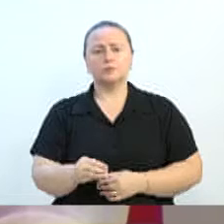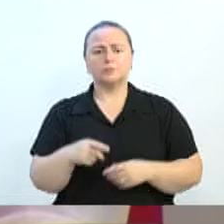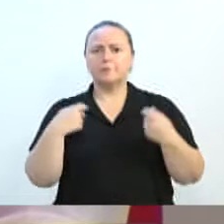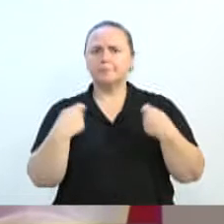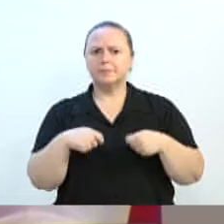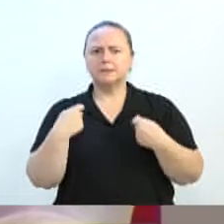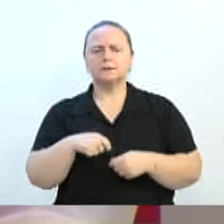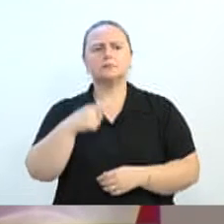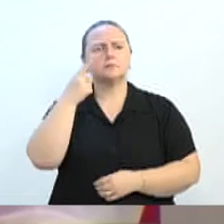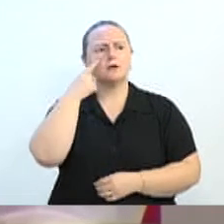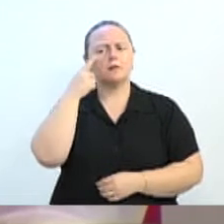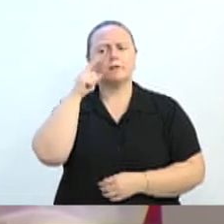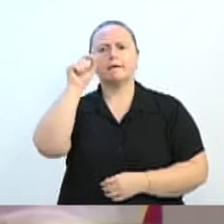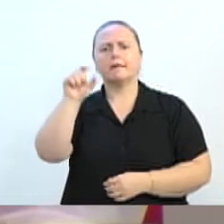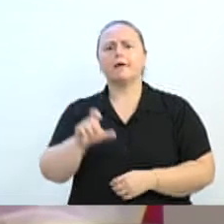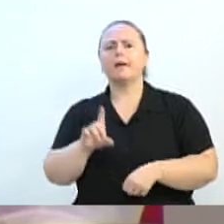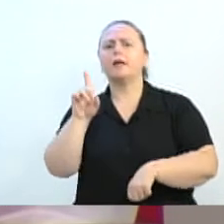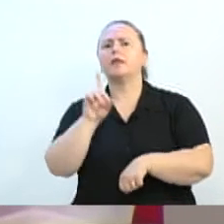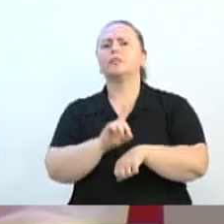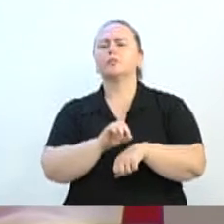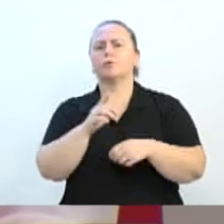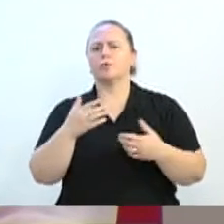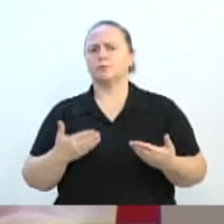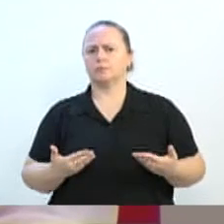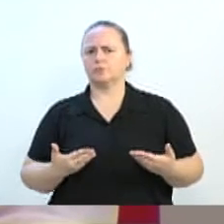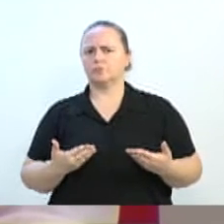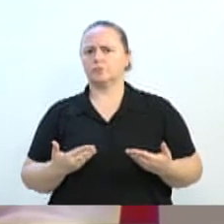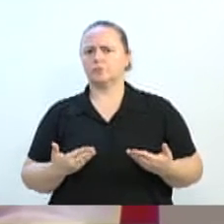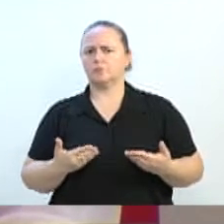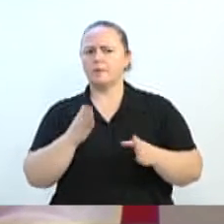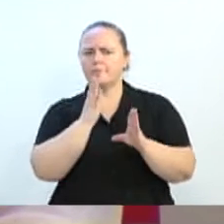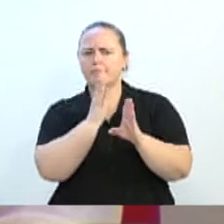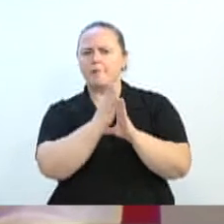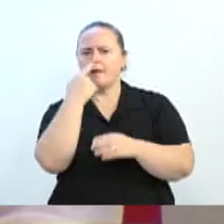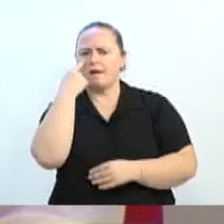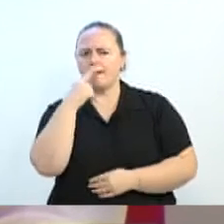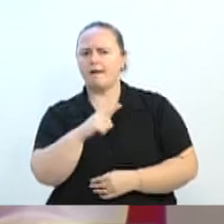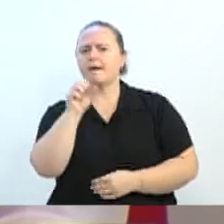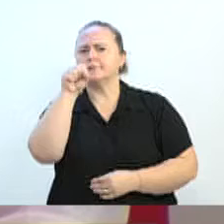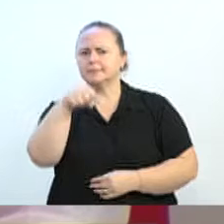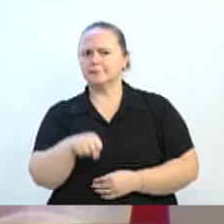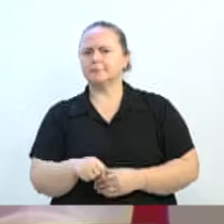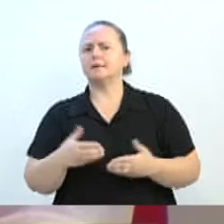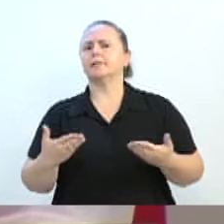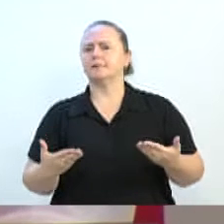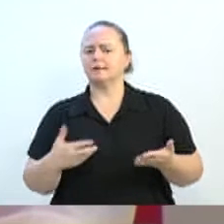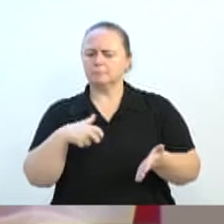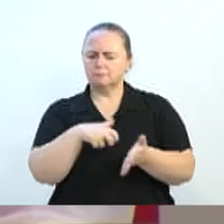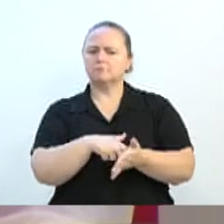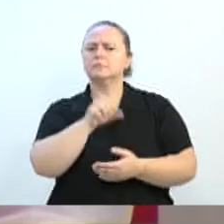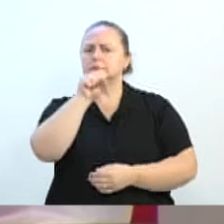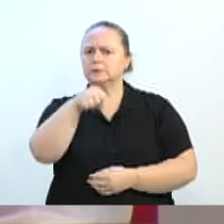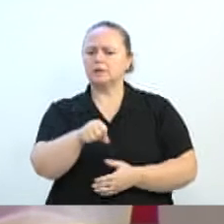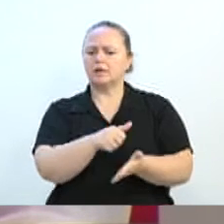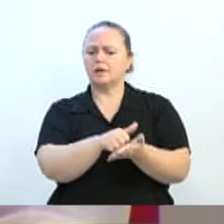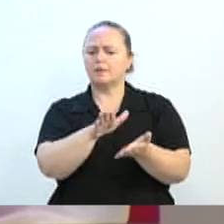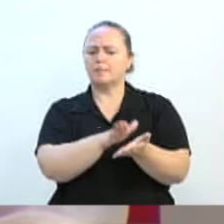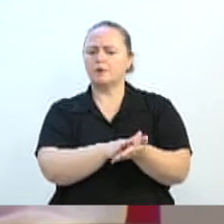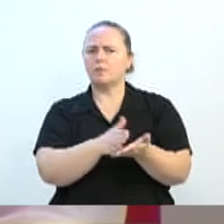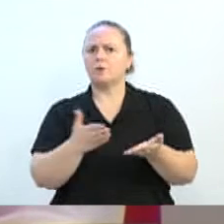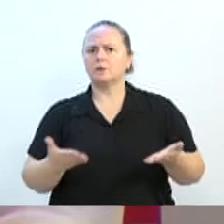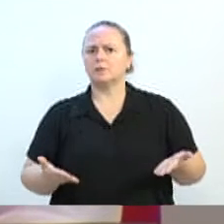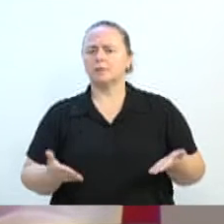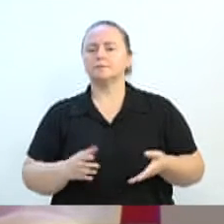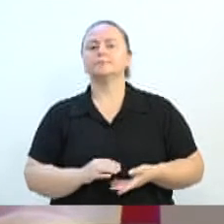identificando o proprietário e quando acontecesse fato fosse identificado fosse unido vocês que pagar uma multa uma